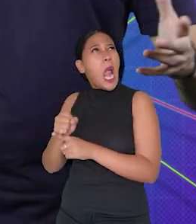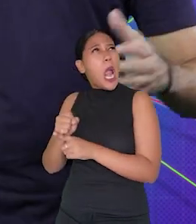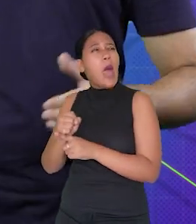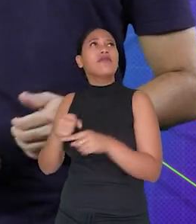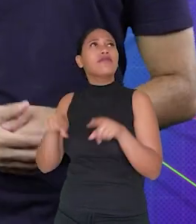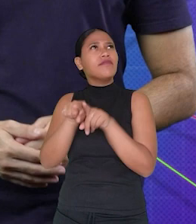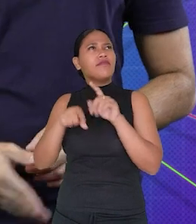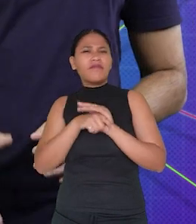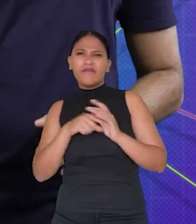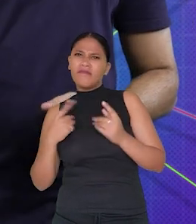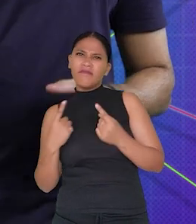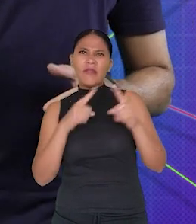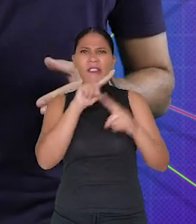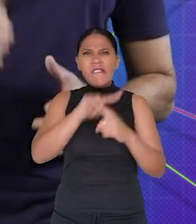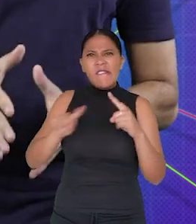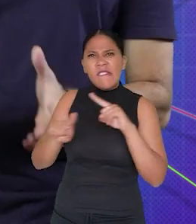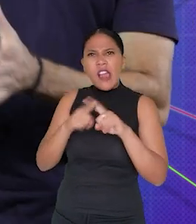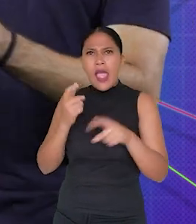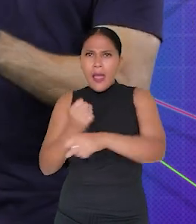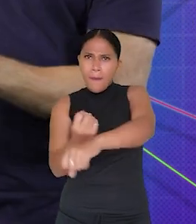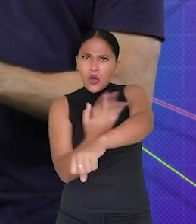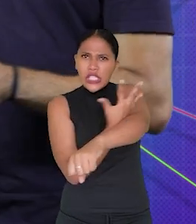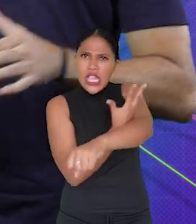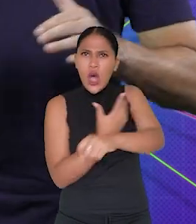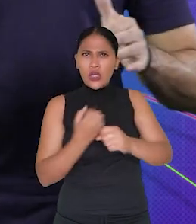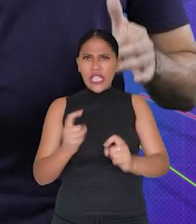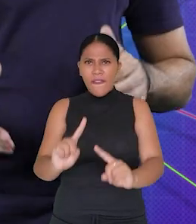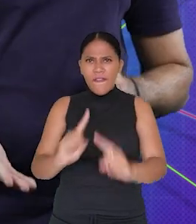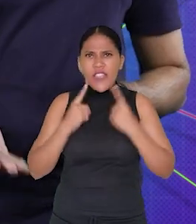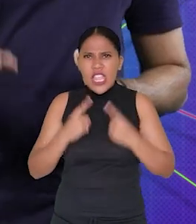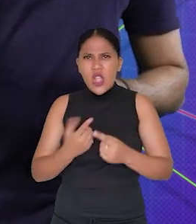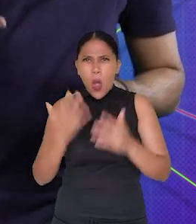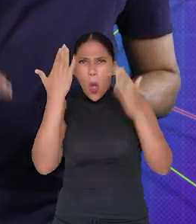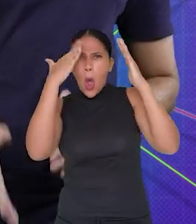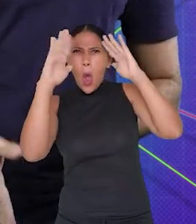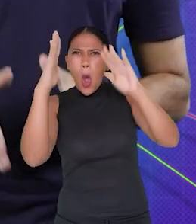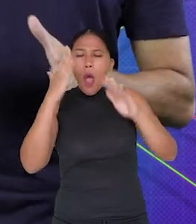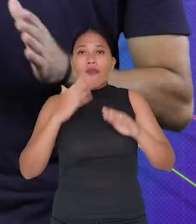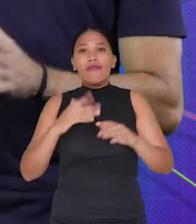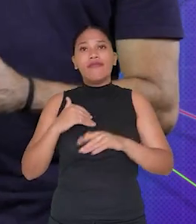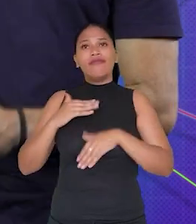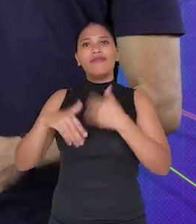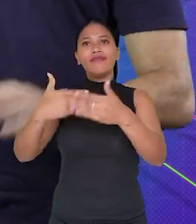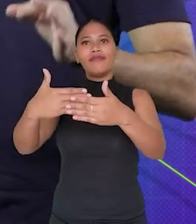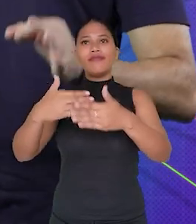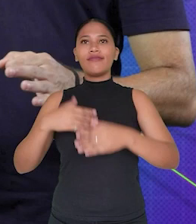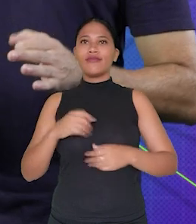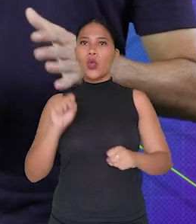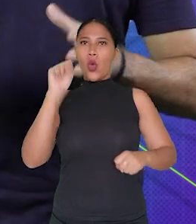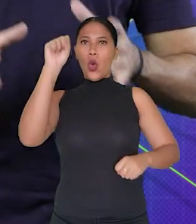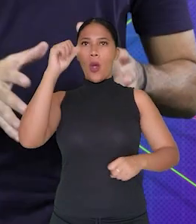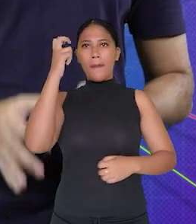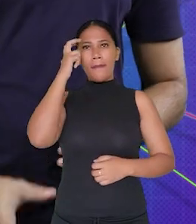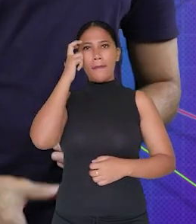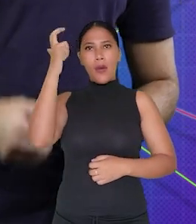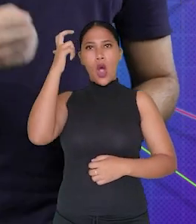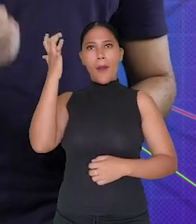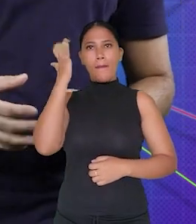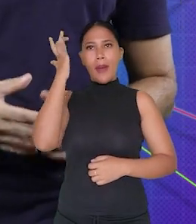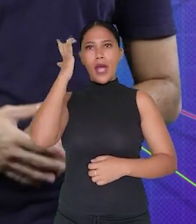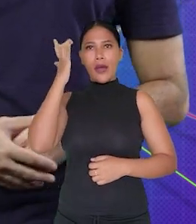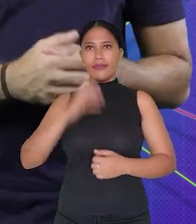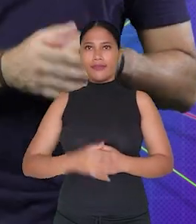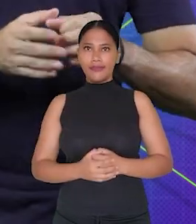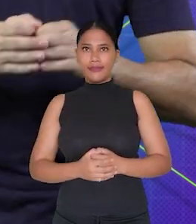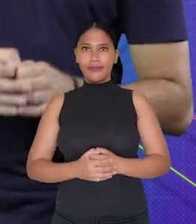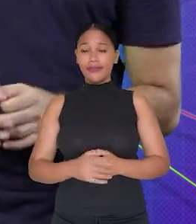A jornada de Kratos é cheia de ação, emoção e desafios, e ele evolui ao longo do tempo, tornando-se um herói mais sábio e